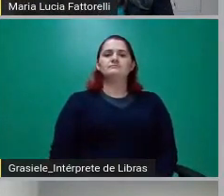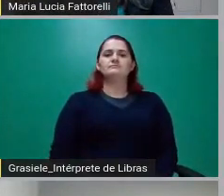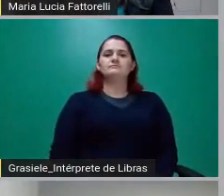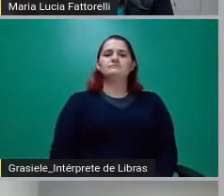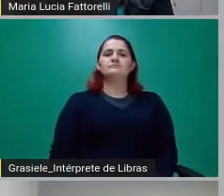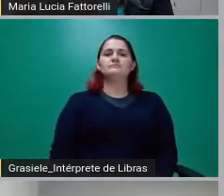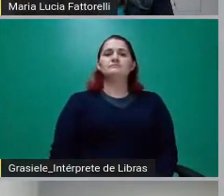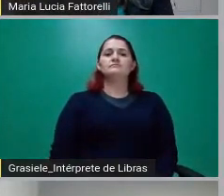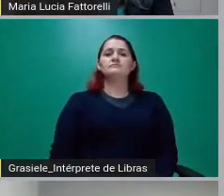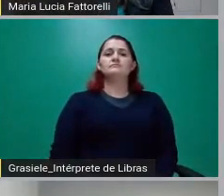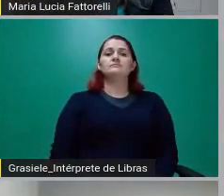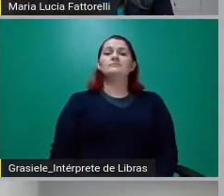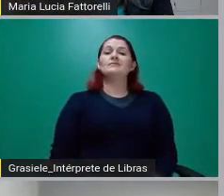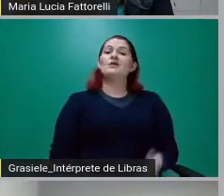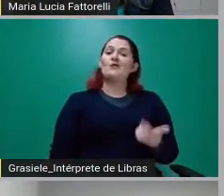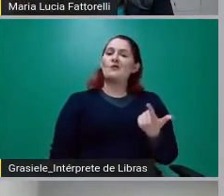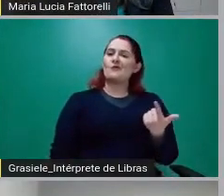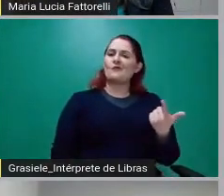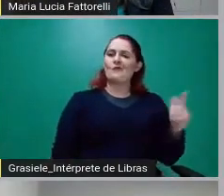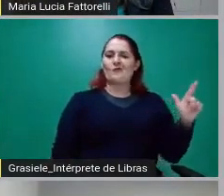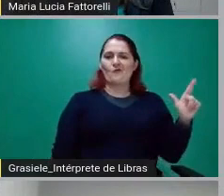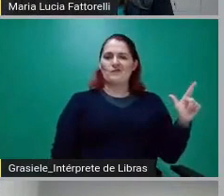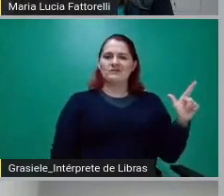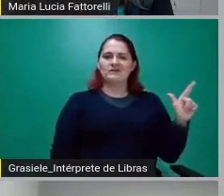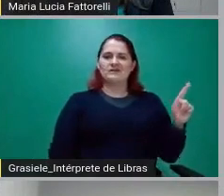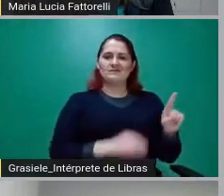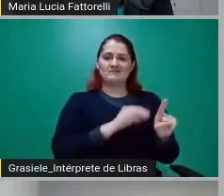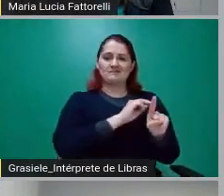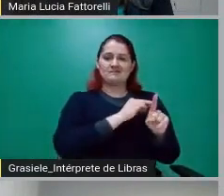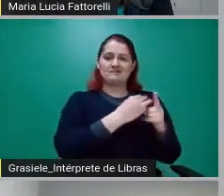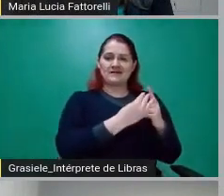A outra força, a dos mercados,